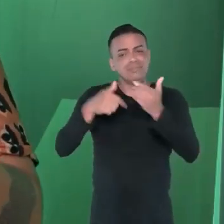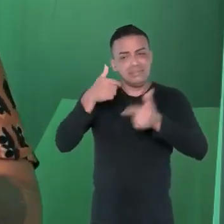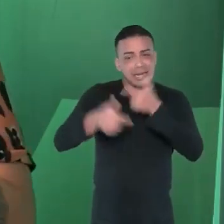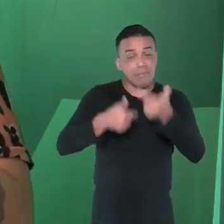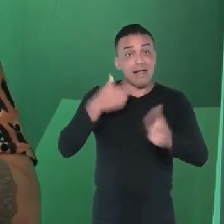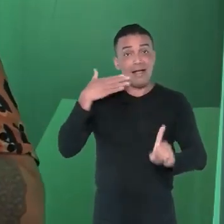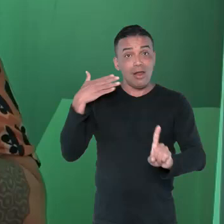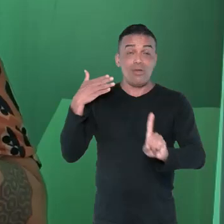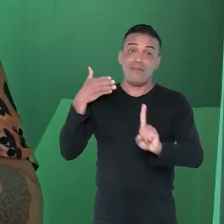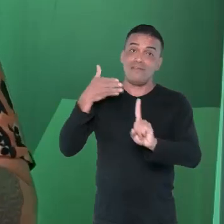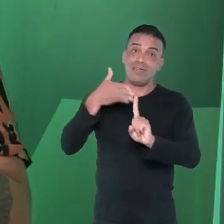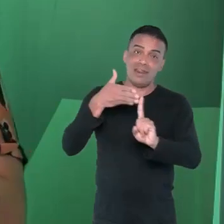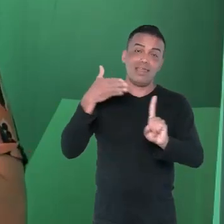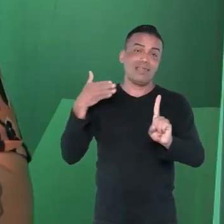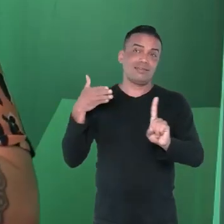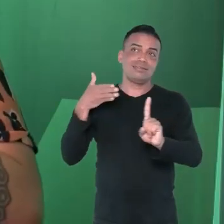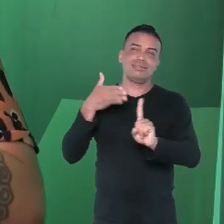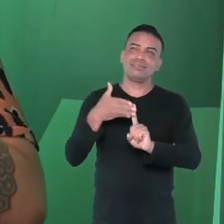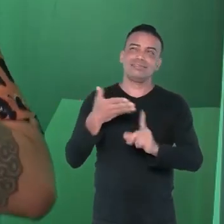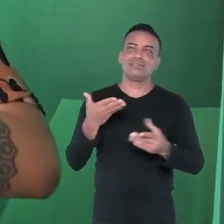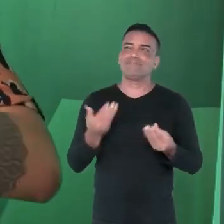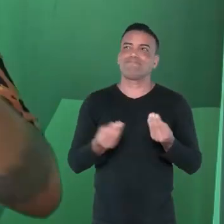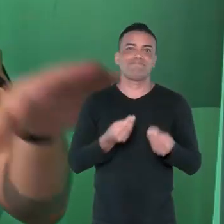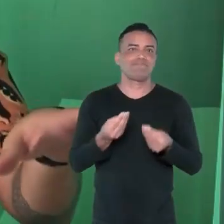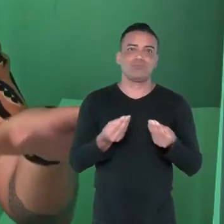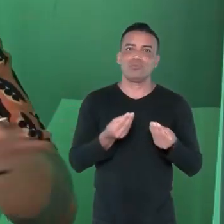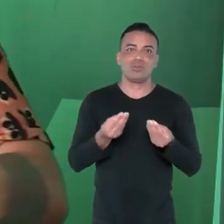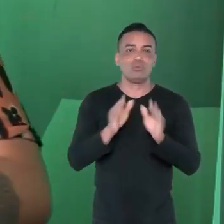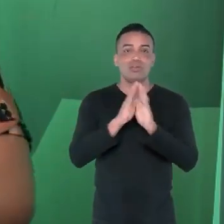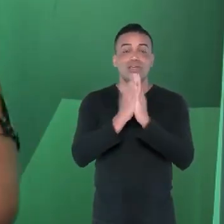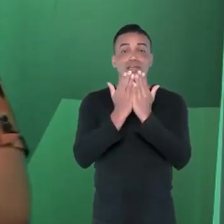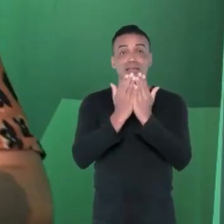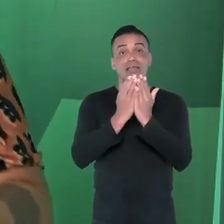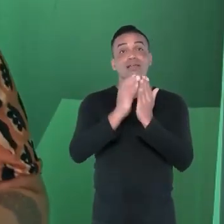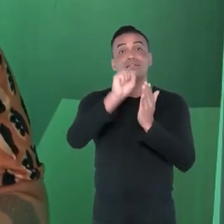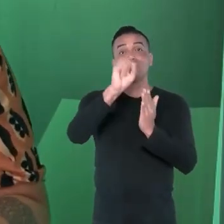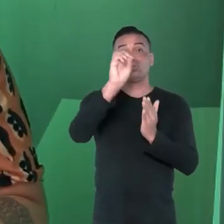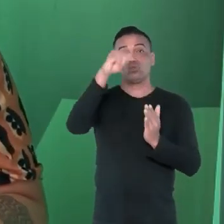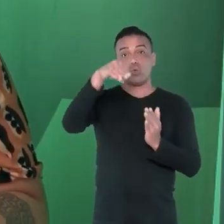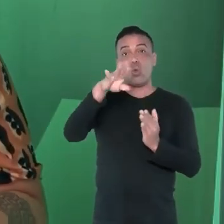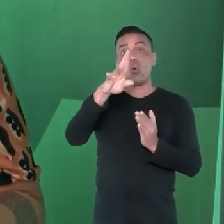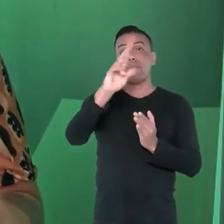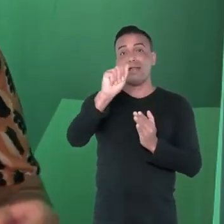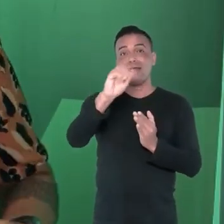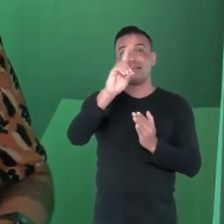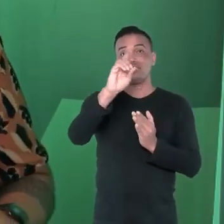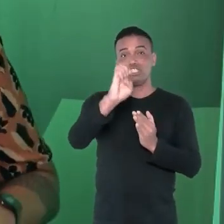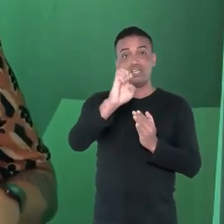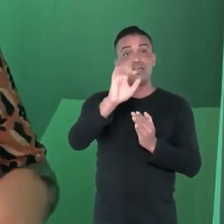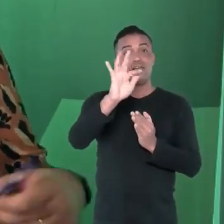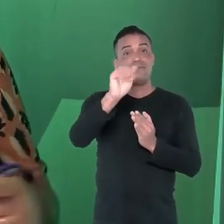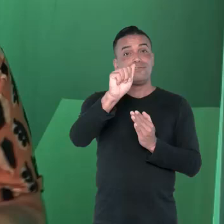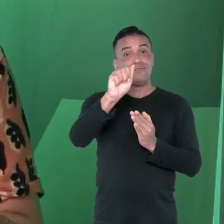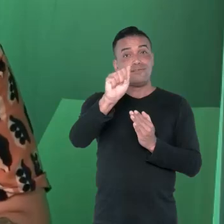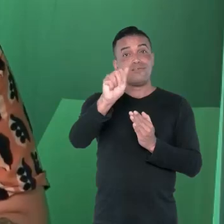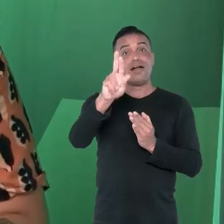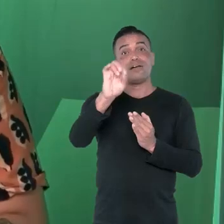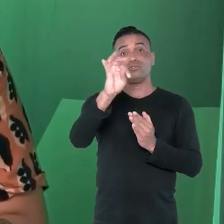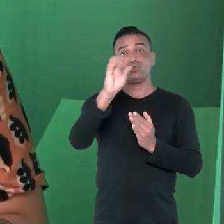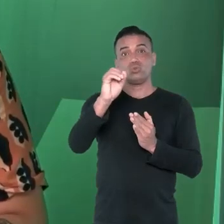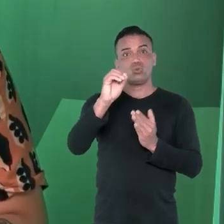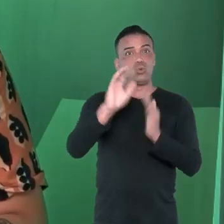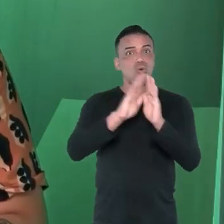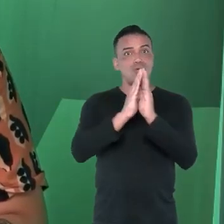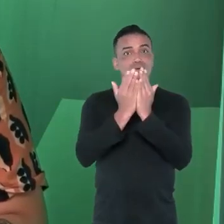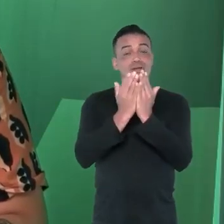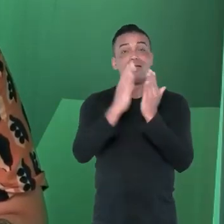com referências também, como que ele tá à sombra de Fausto desde a capa. O, o